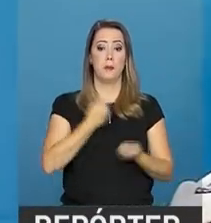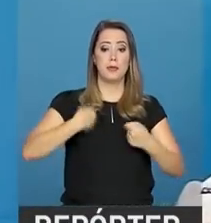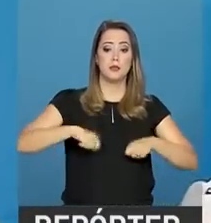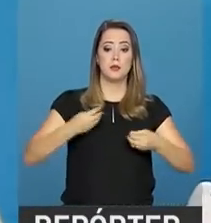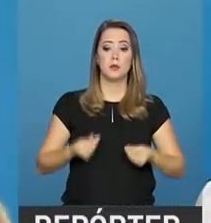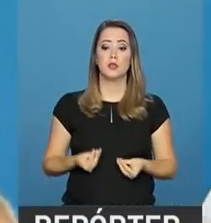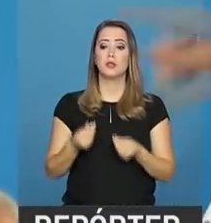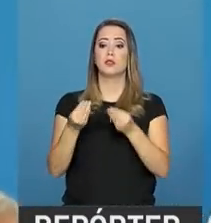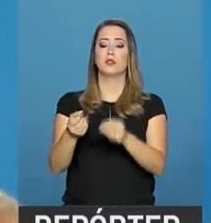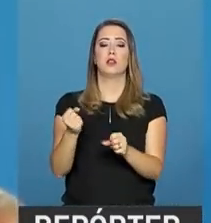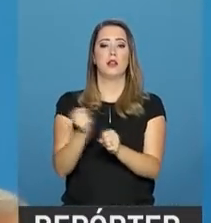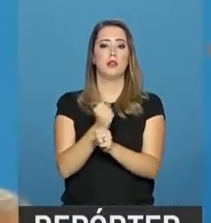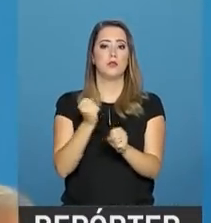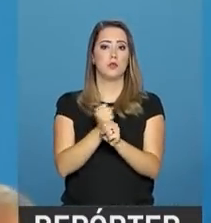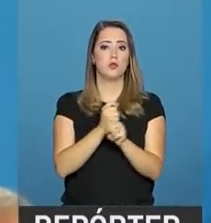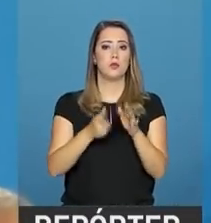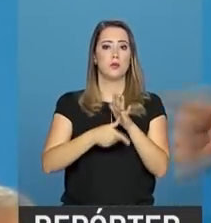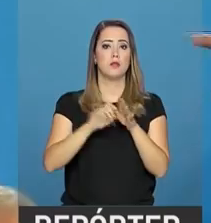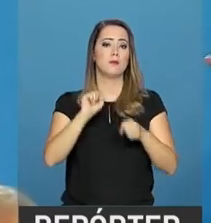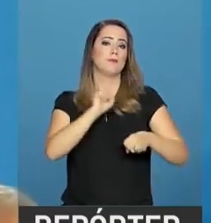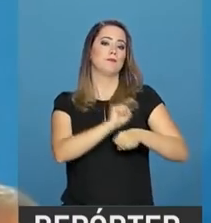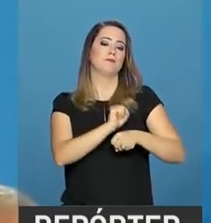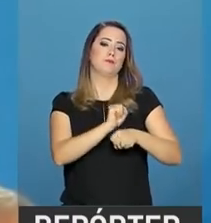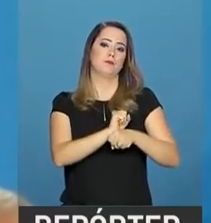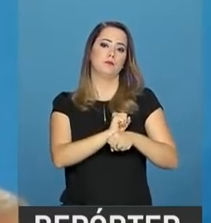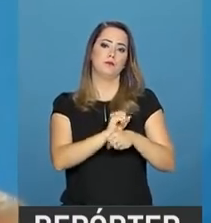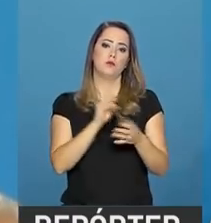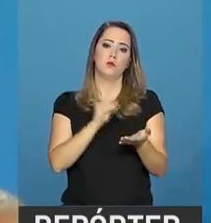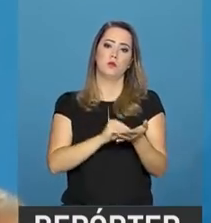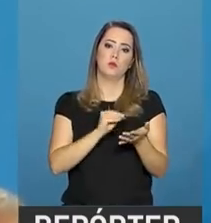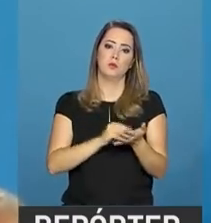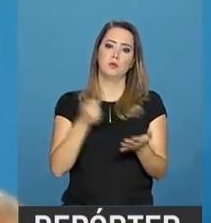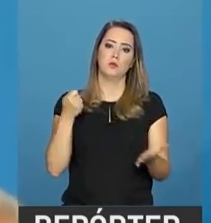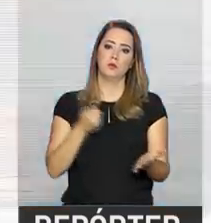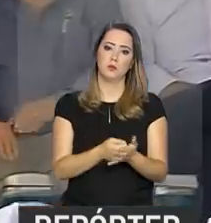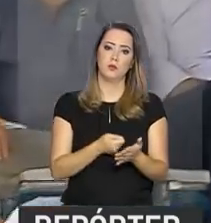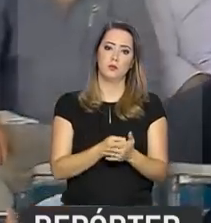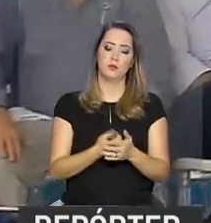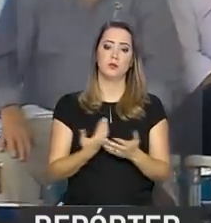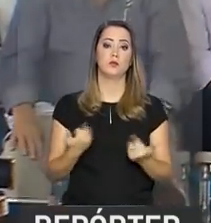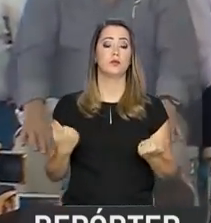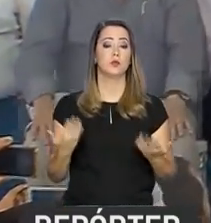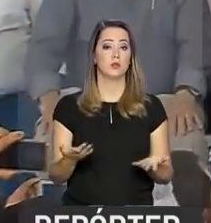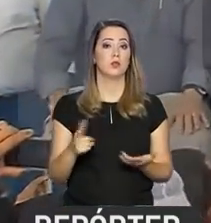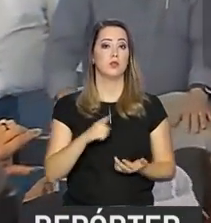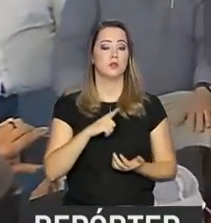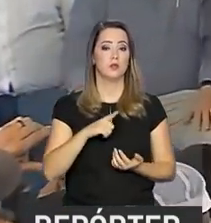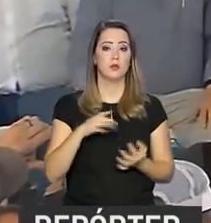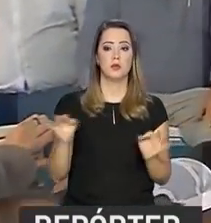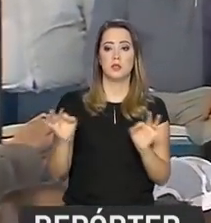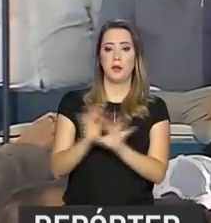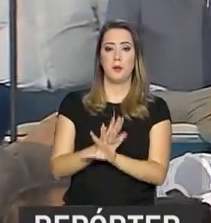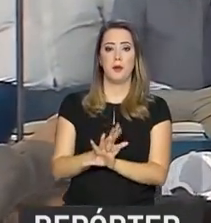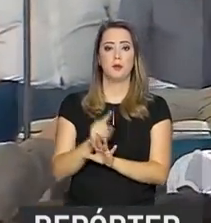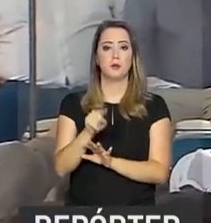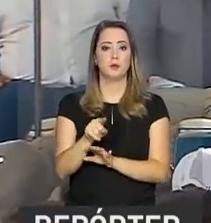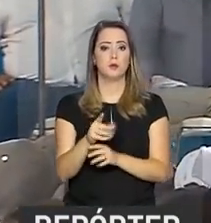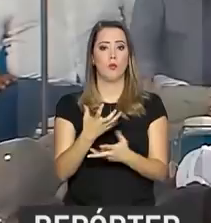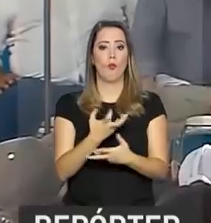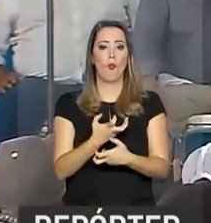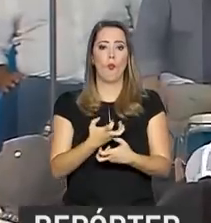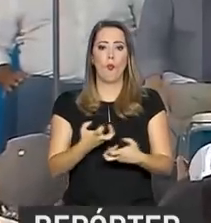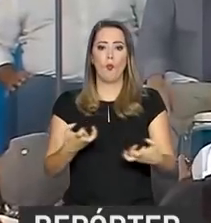as obras inacabadas que foram paralisadas por falta de pagamento nós estamos tentando acabar com a